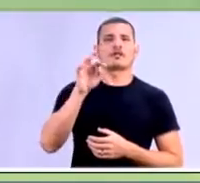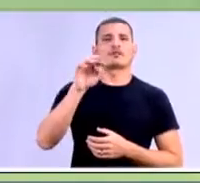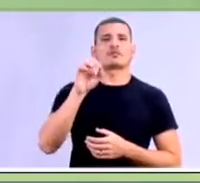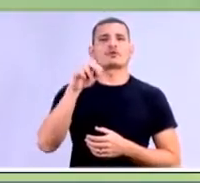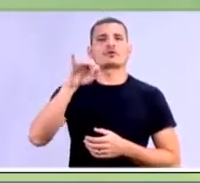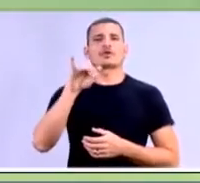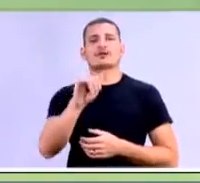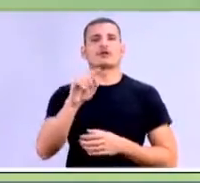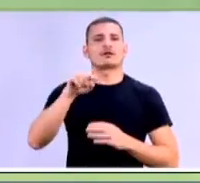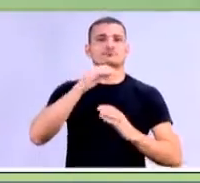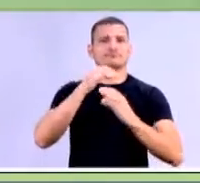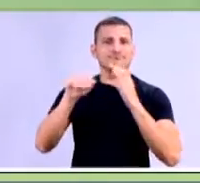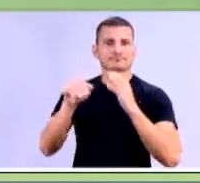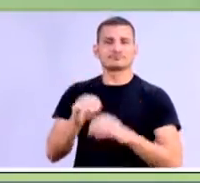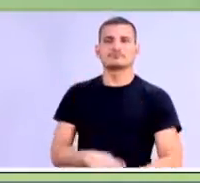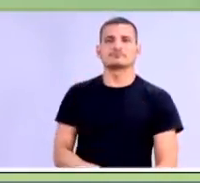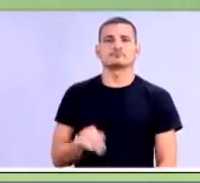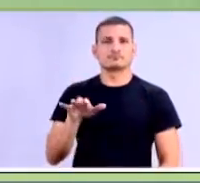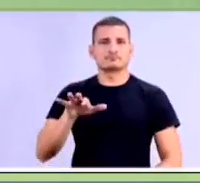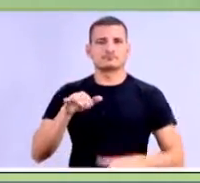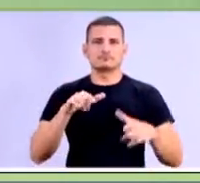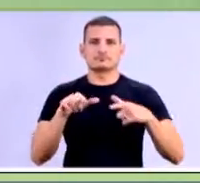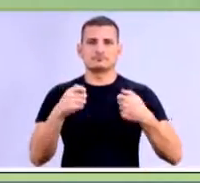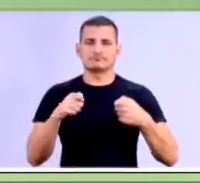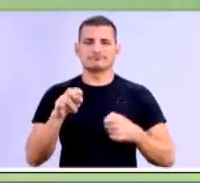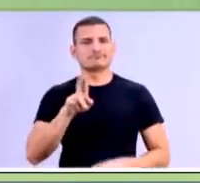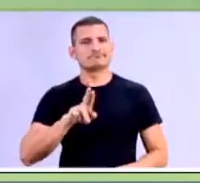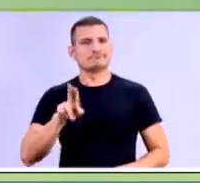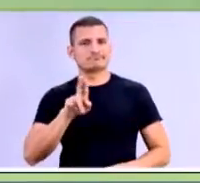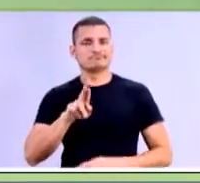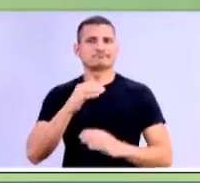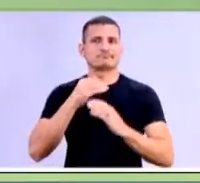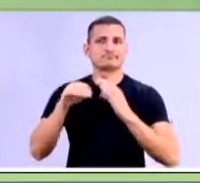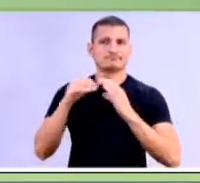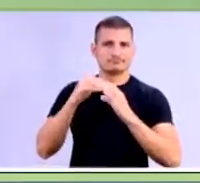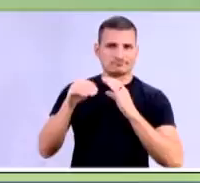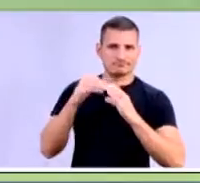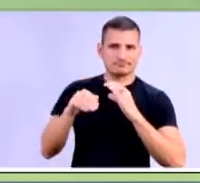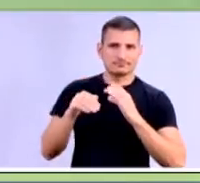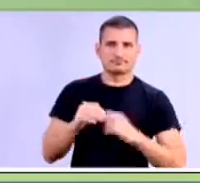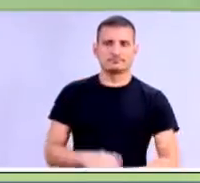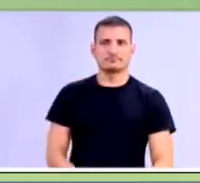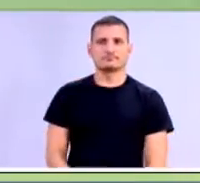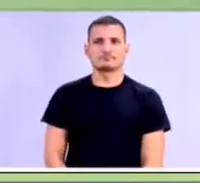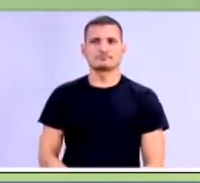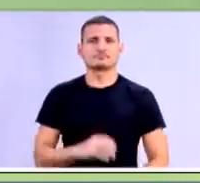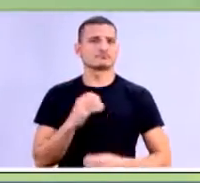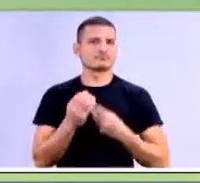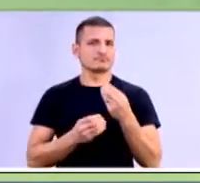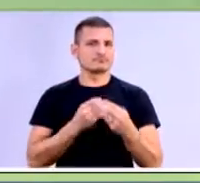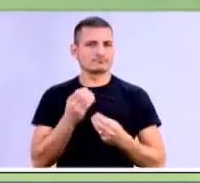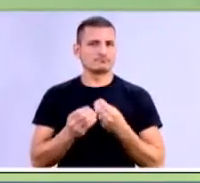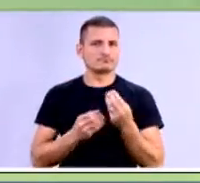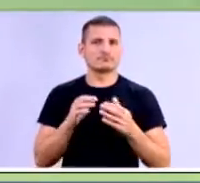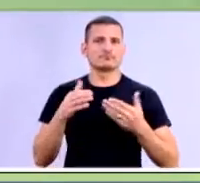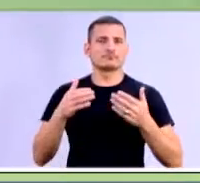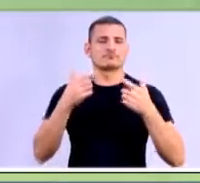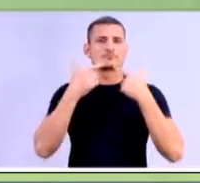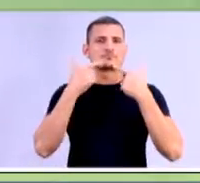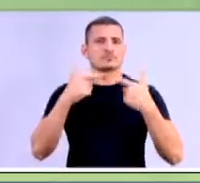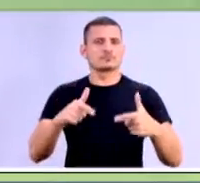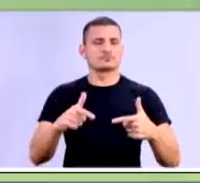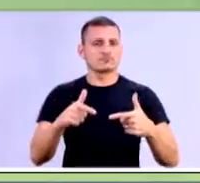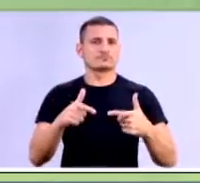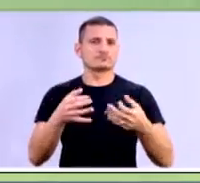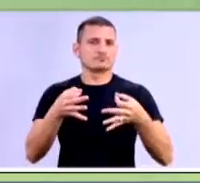No ambiente de trabalho, nós precisamos usar bastante o e-mail. Então, qual vai ser a linguagem